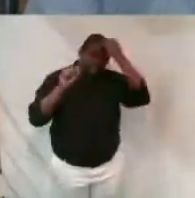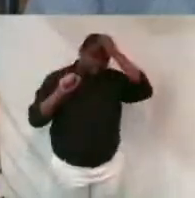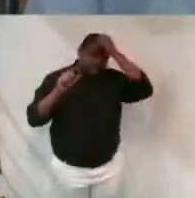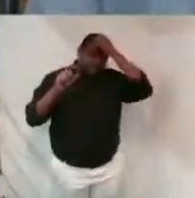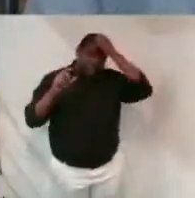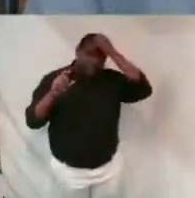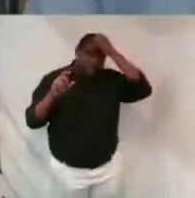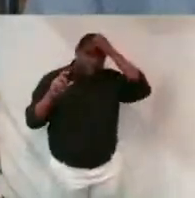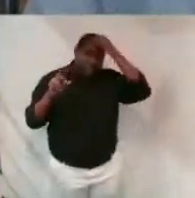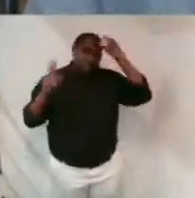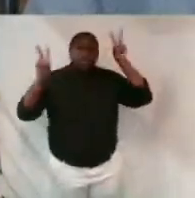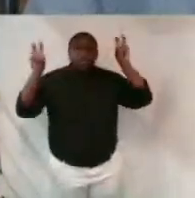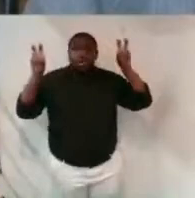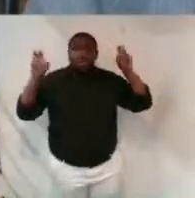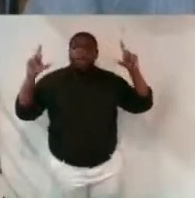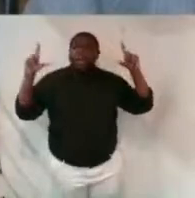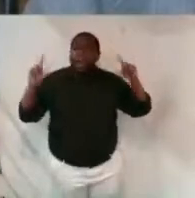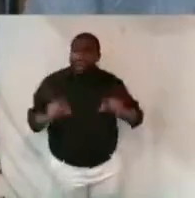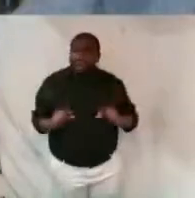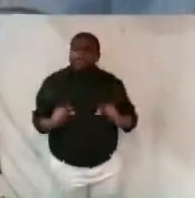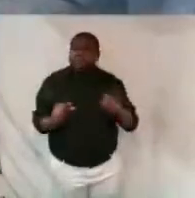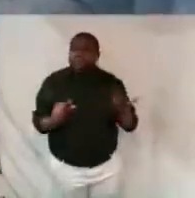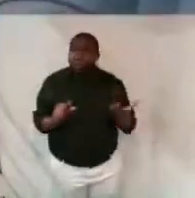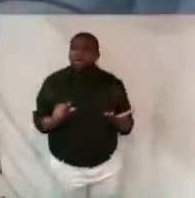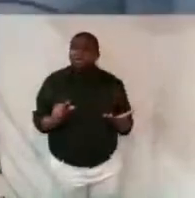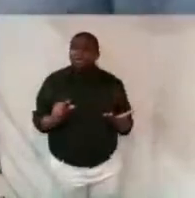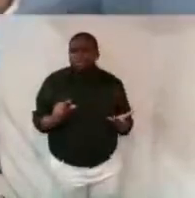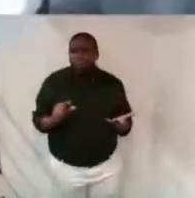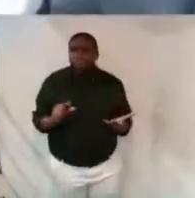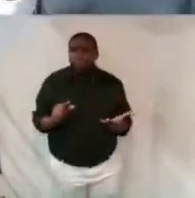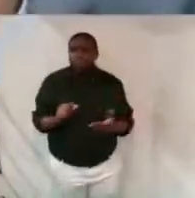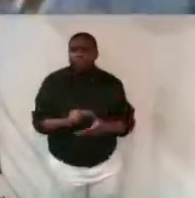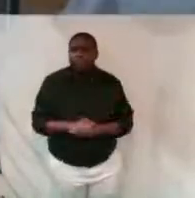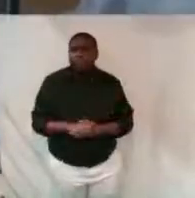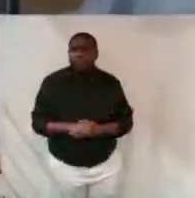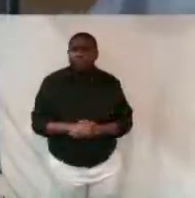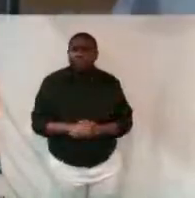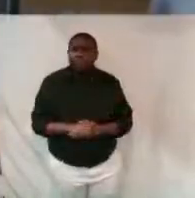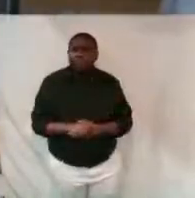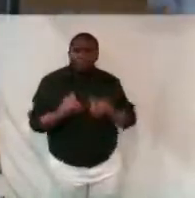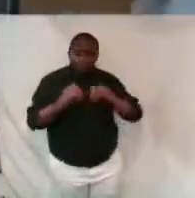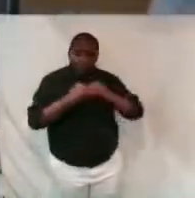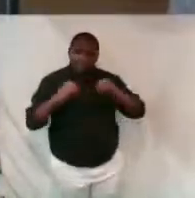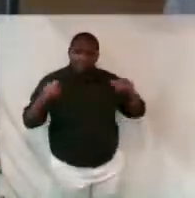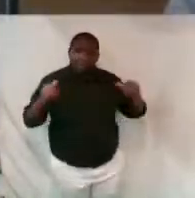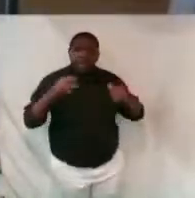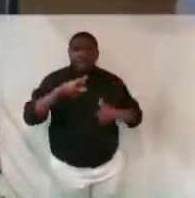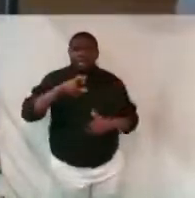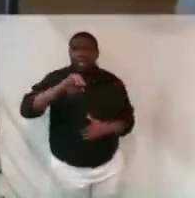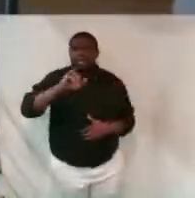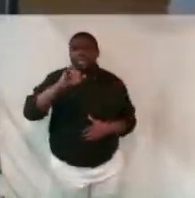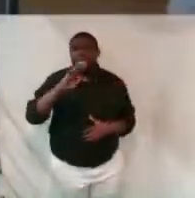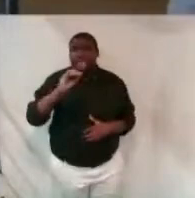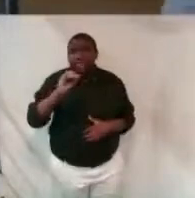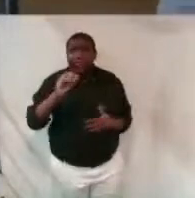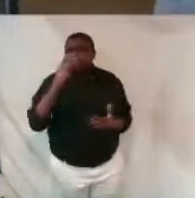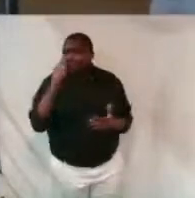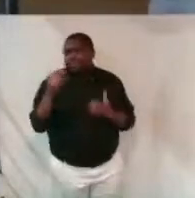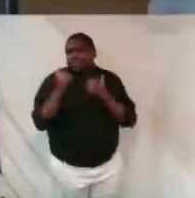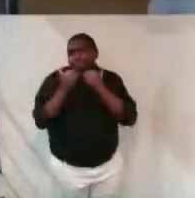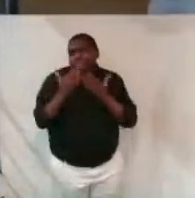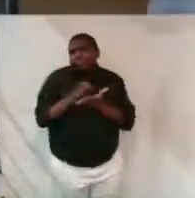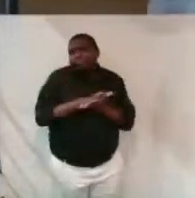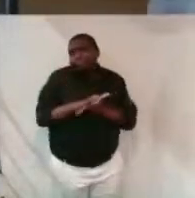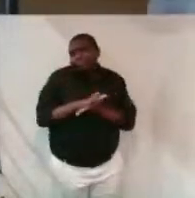realmente de redução do para chegarmos no rejeito. O rejeito realmente é o que não serve para nada, né? E ontem a gente fez